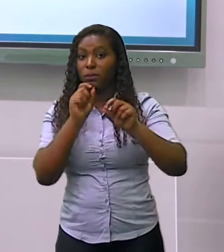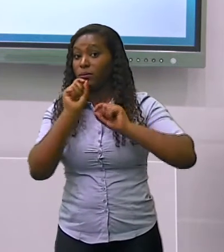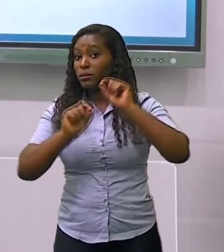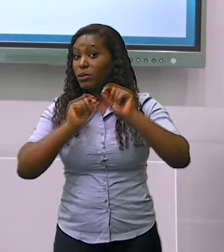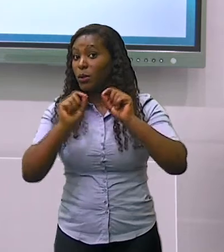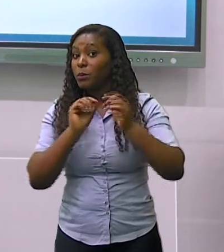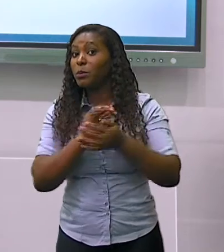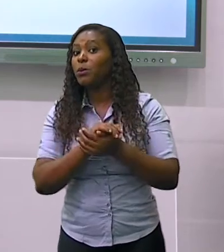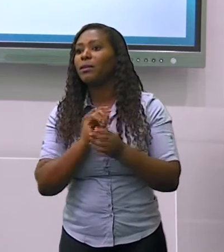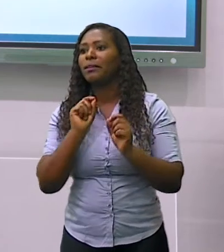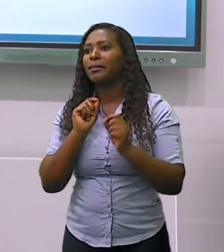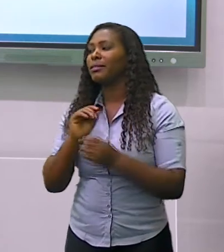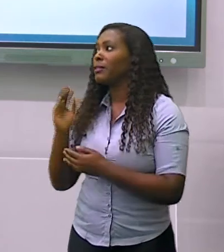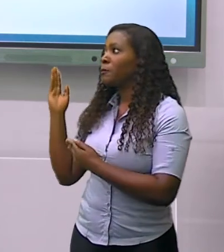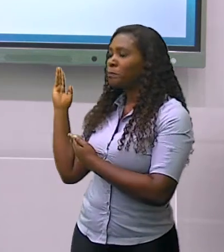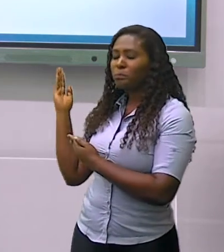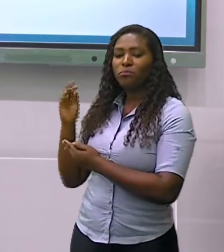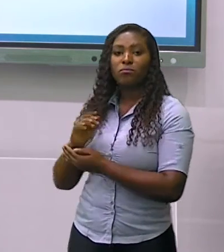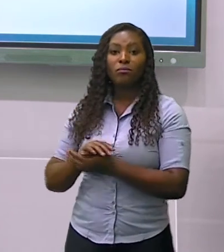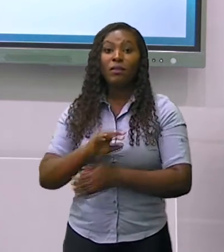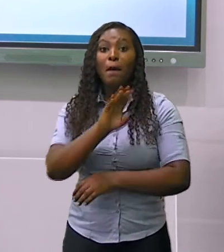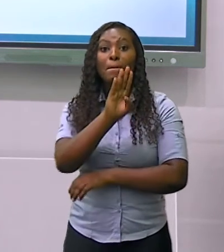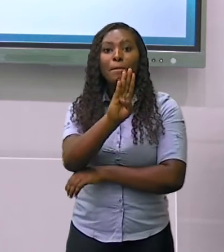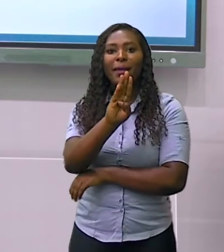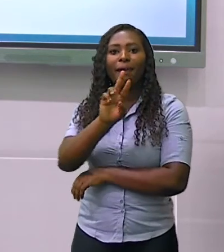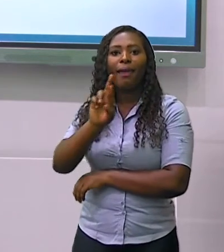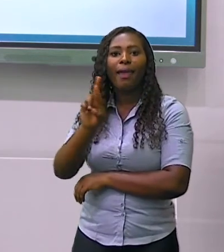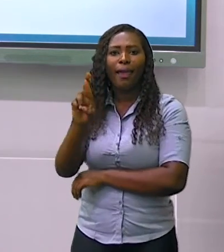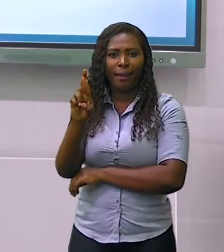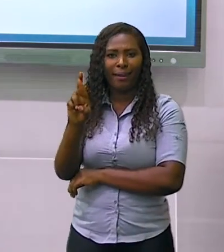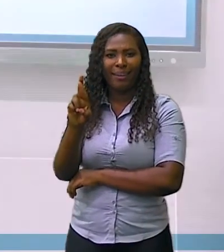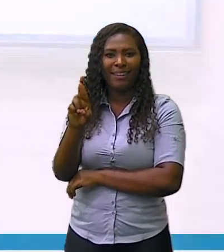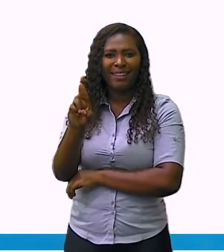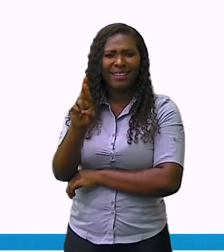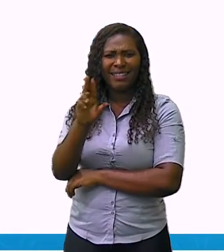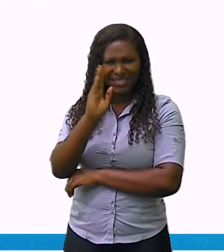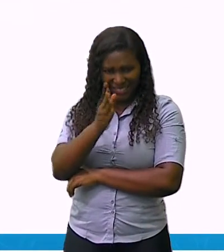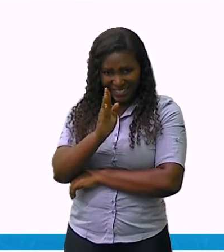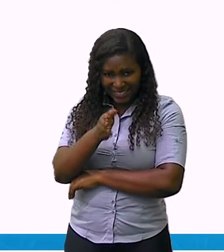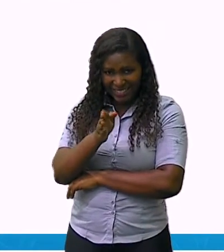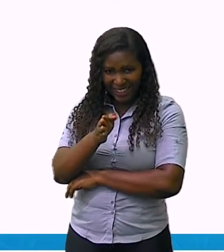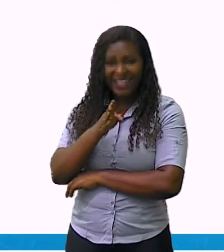a seguinte nomenclatura, BR, estas